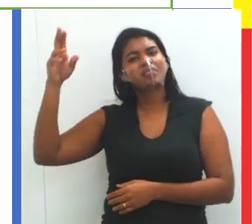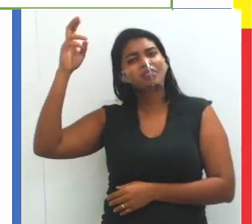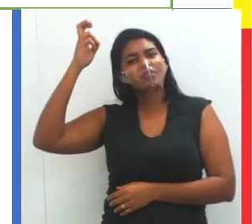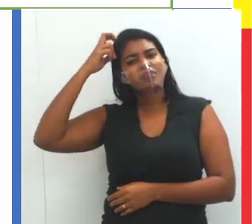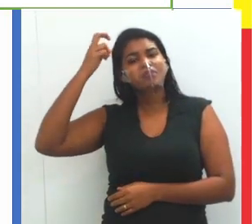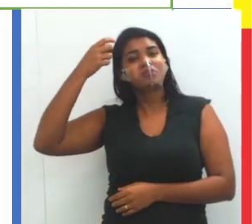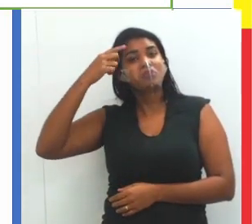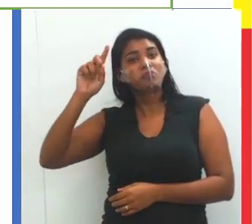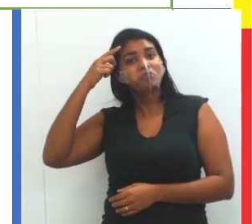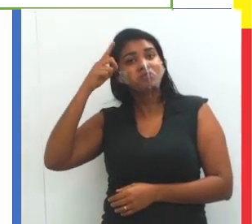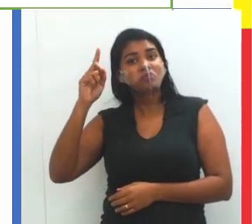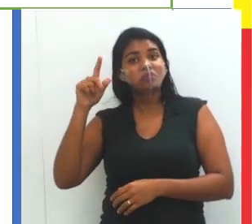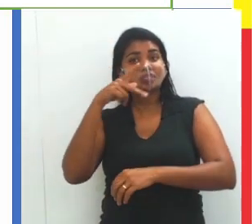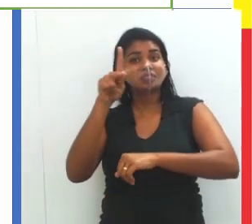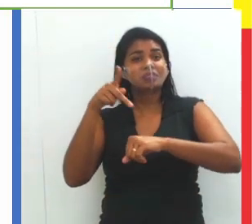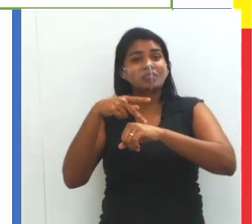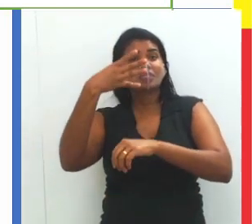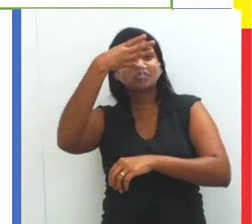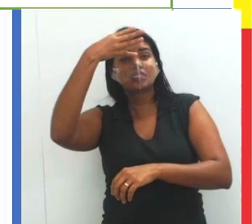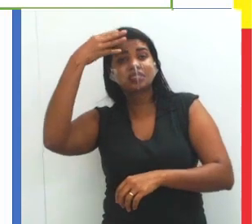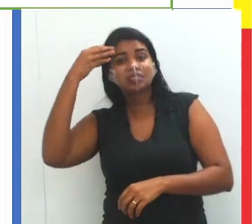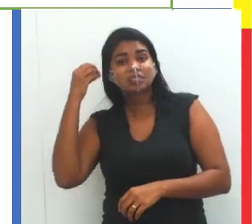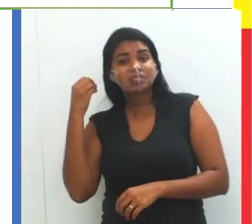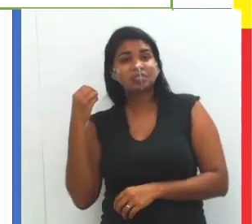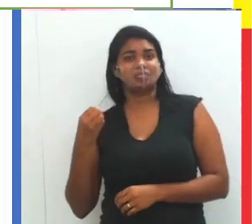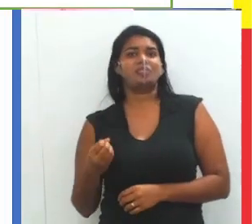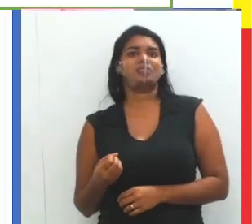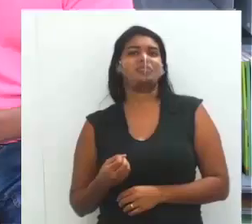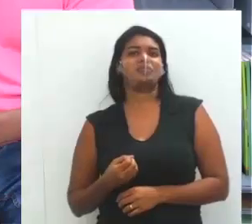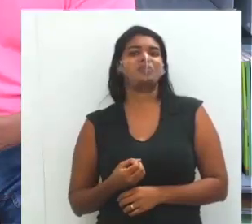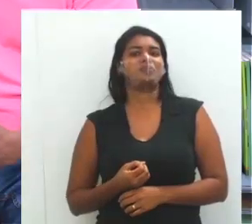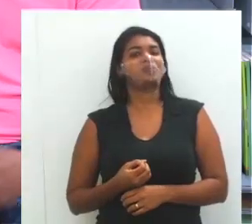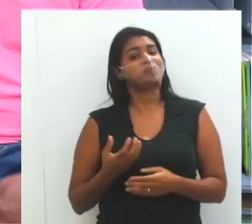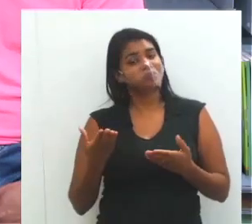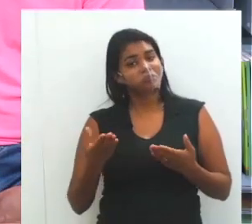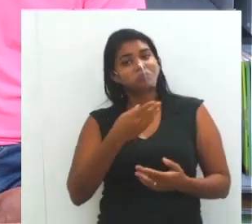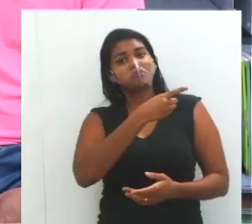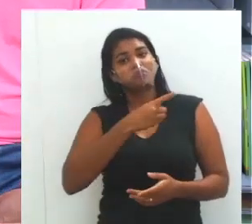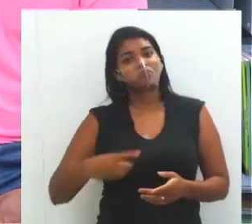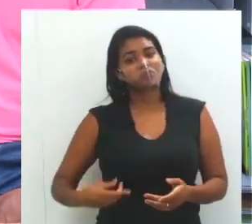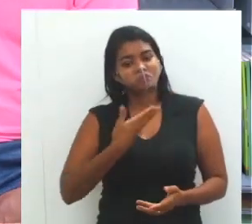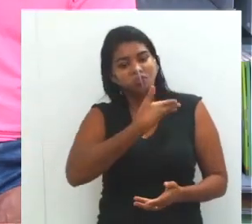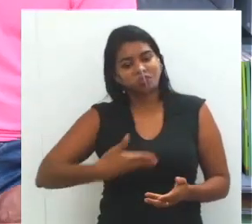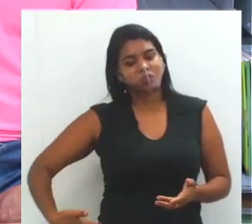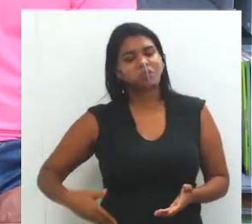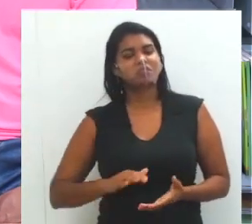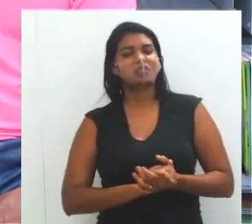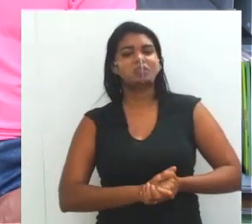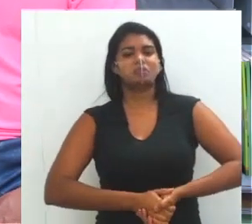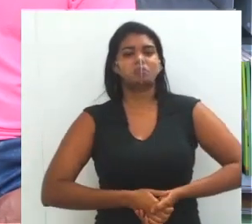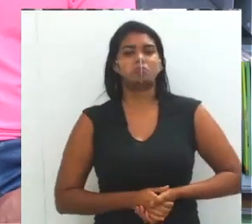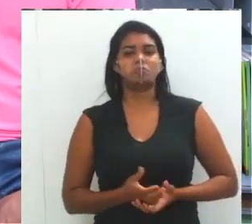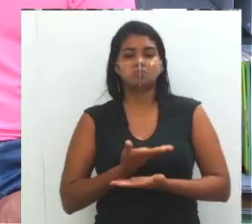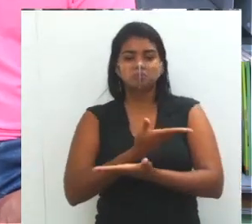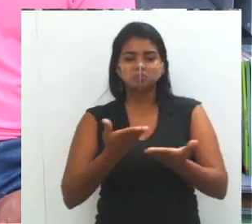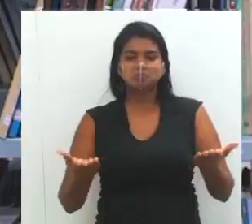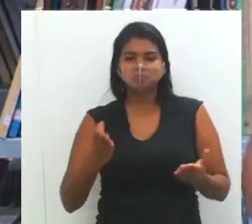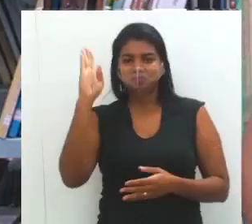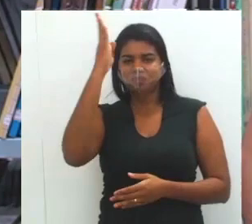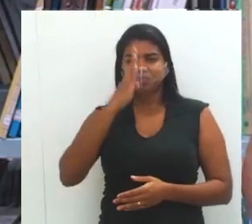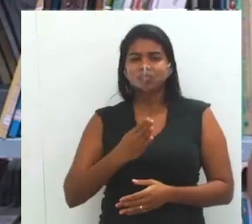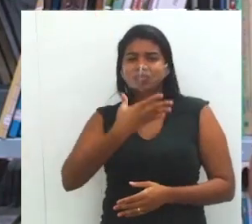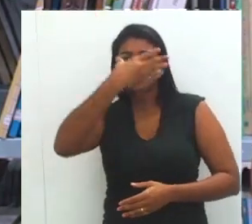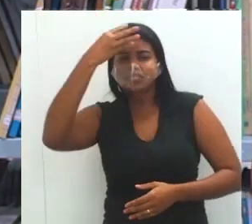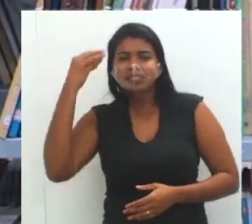de um pedaço do país esquecido pelo poder público. Interessante quando você fala assim, cantando esse pedaço de um Brasil esquecido